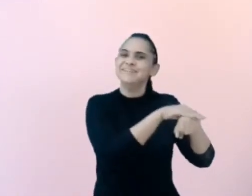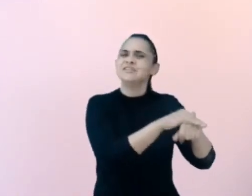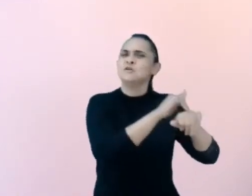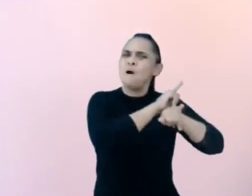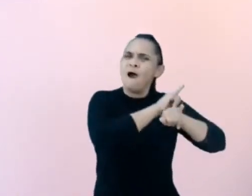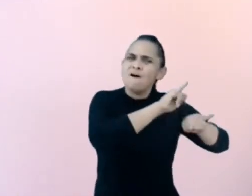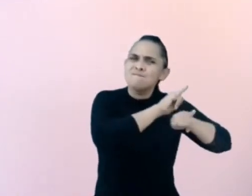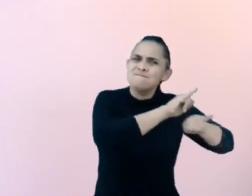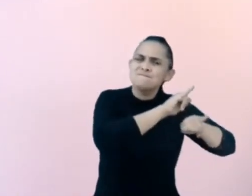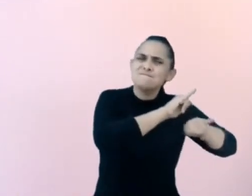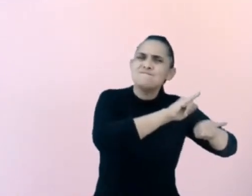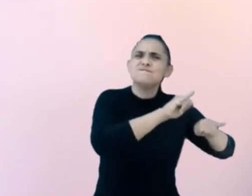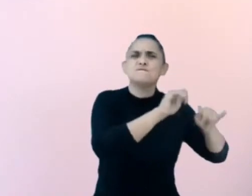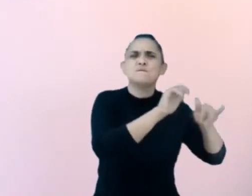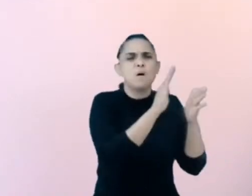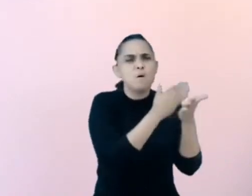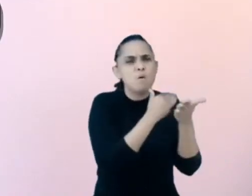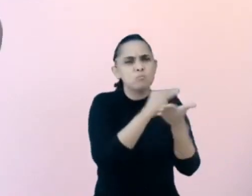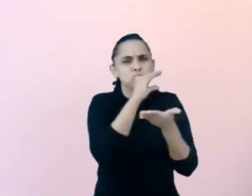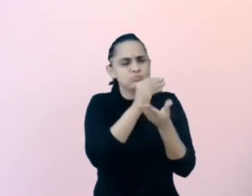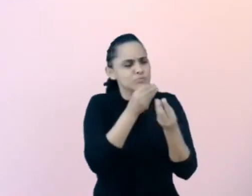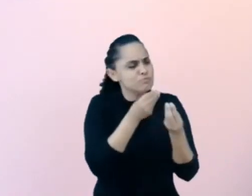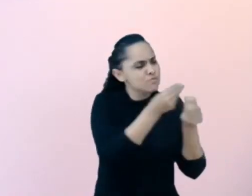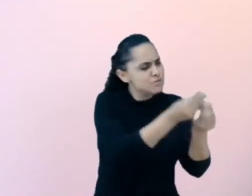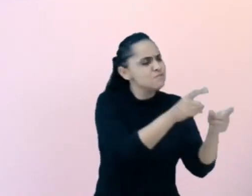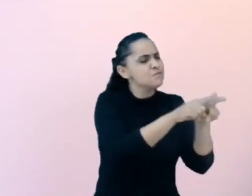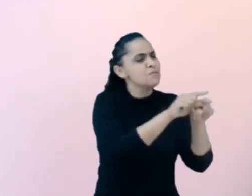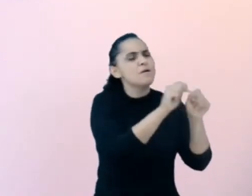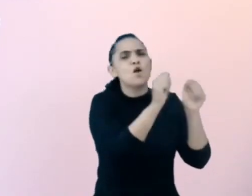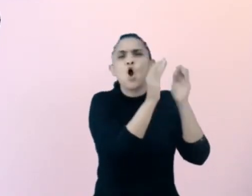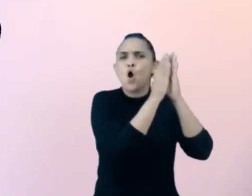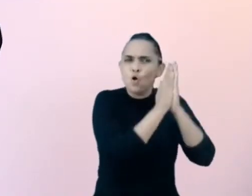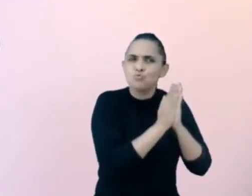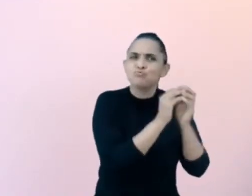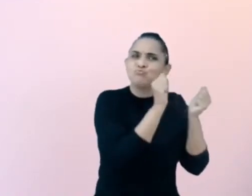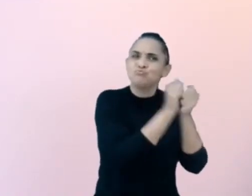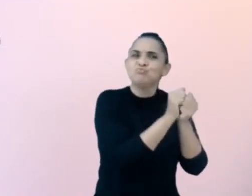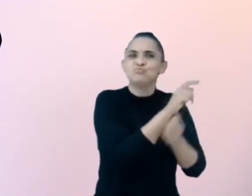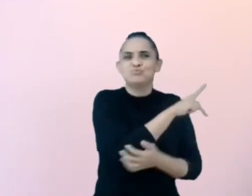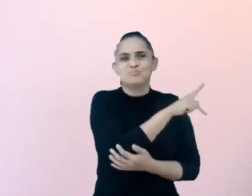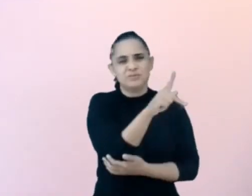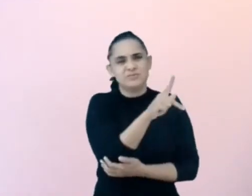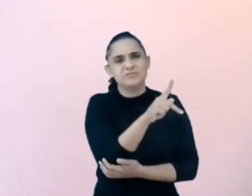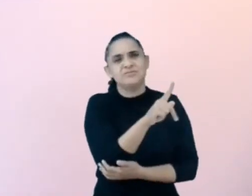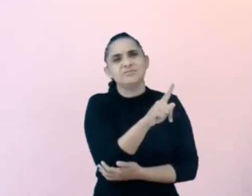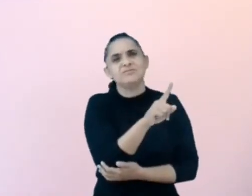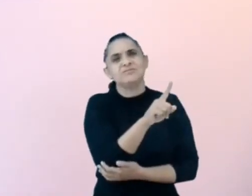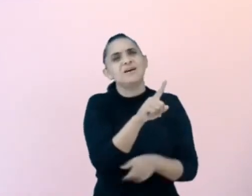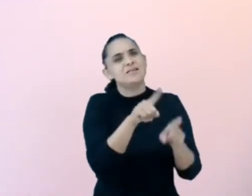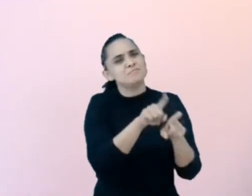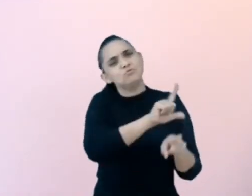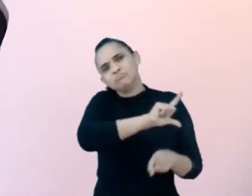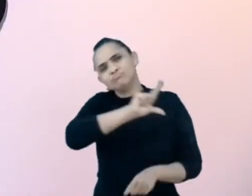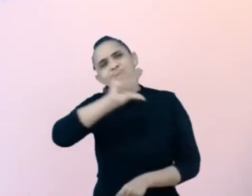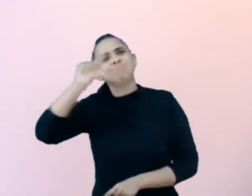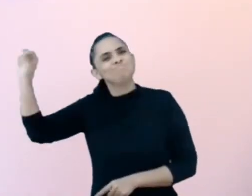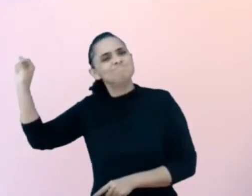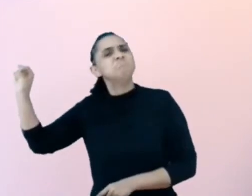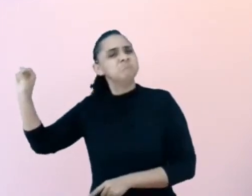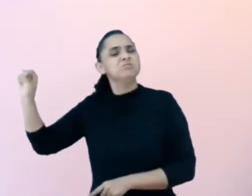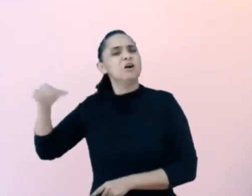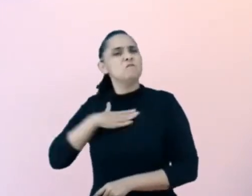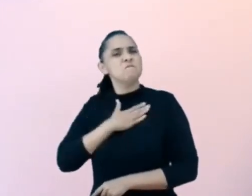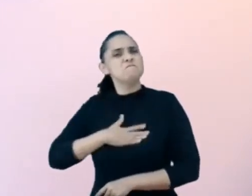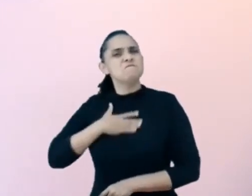mensagem, entregou um livro e orou com aquele homem. Logo em seguida ele falou: agora eu estou contente. Eu falei com o